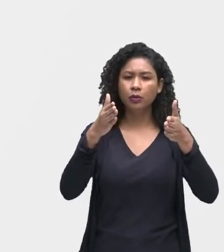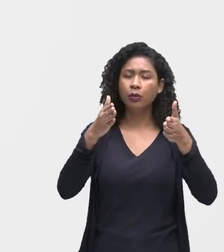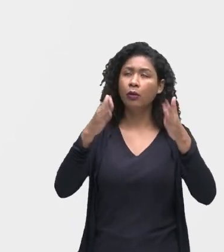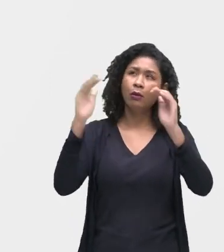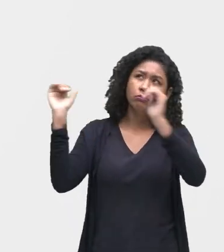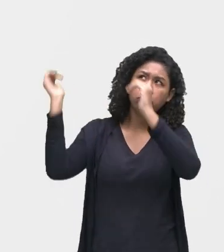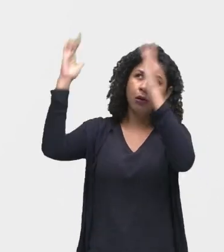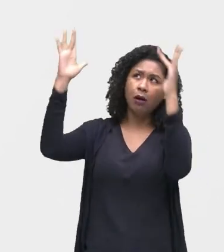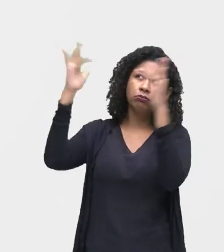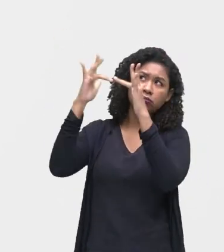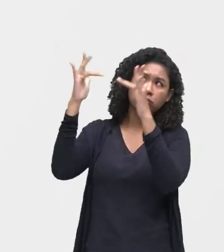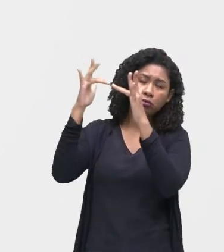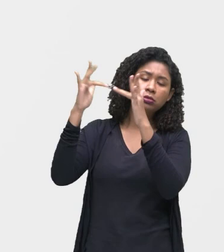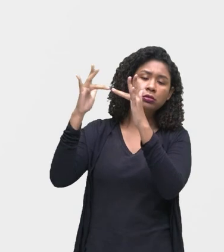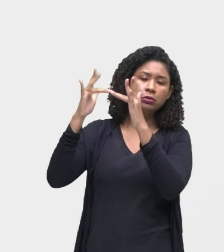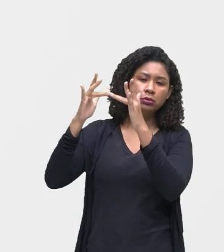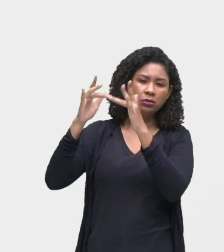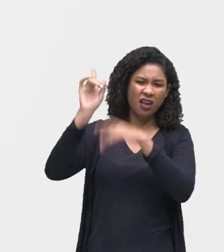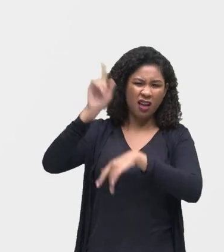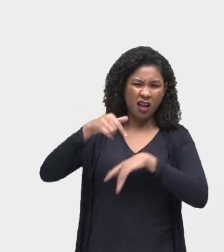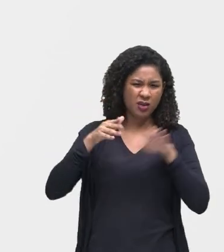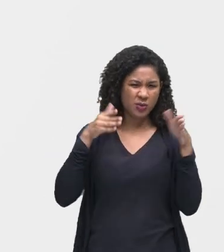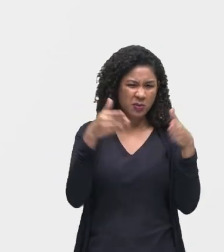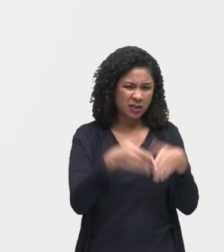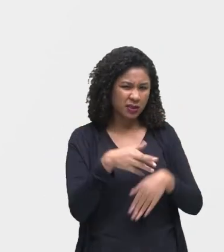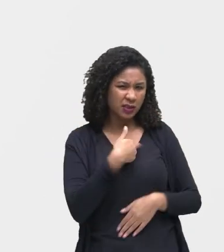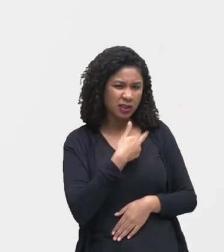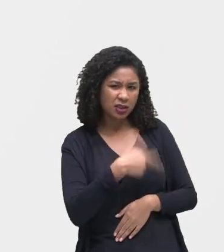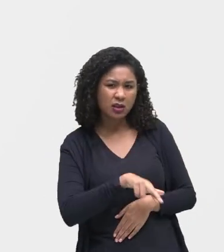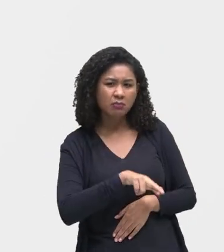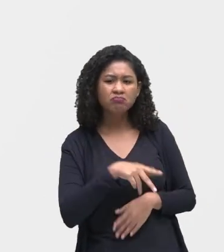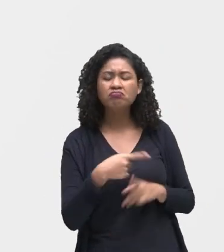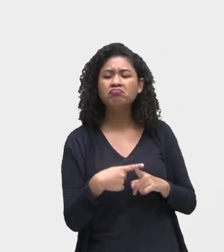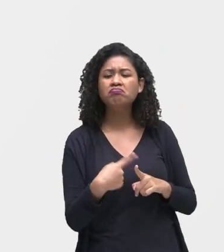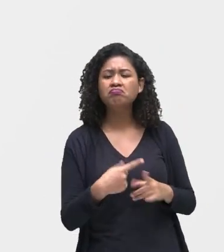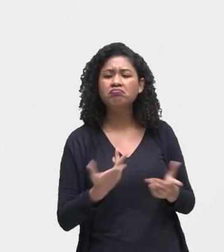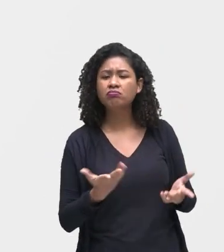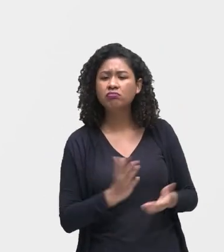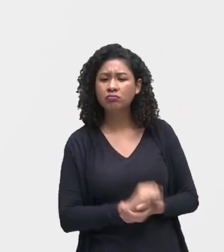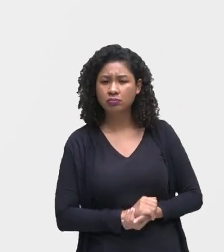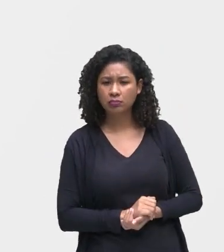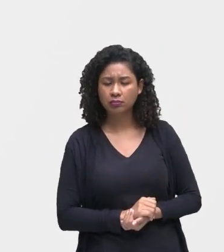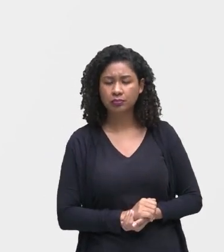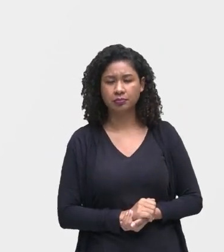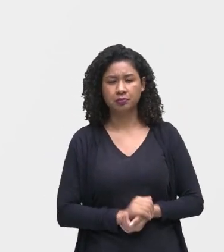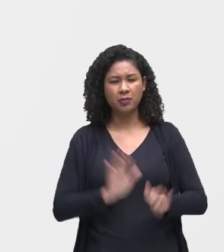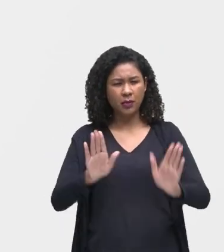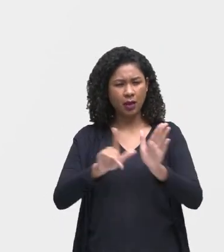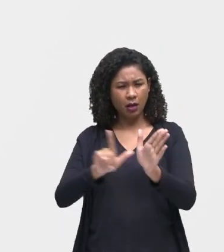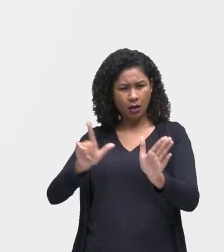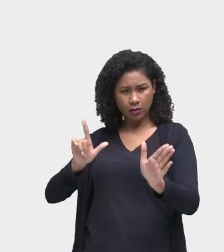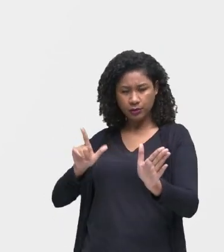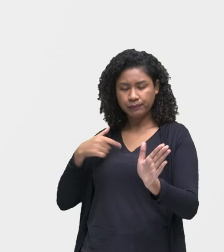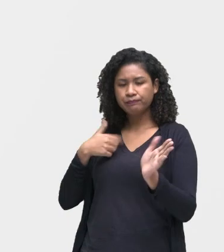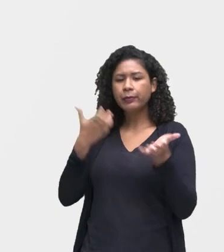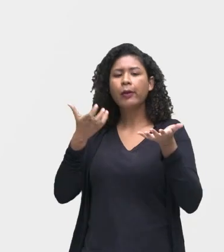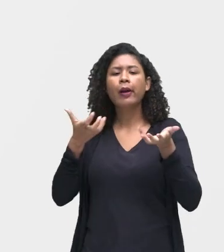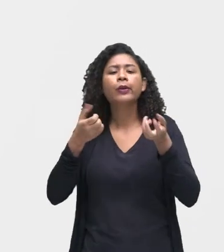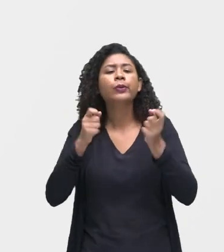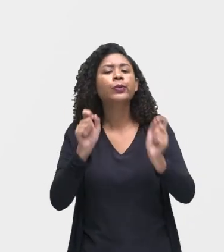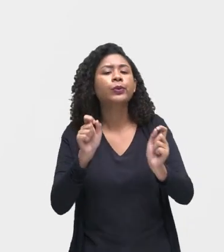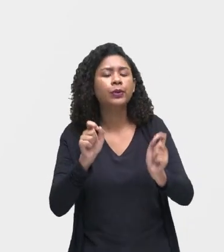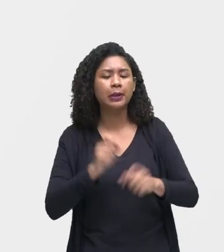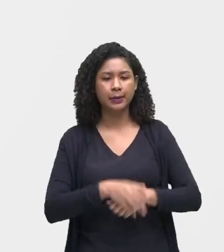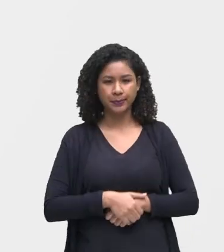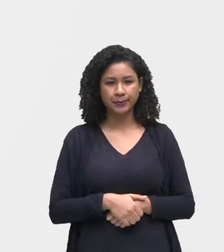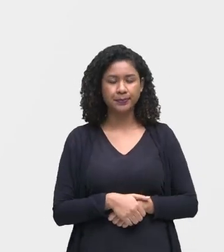das religiões? E por quê? Antes de respondermos essa questão, eu quero colocar